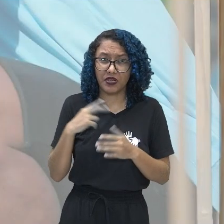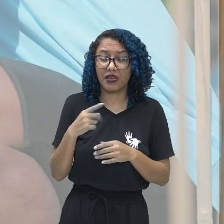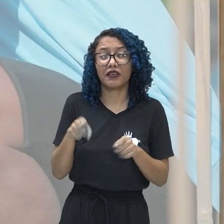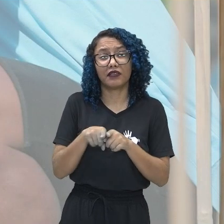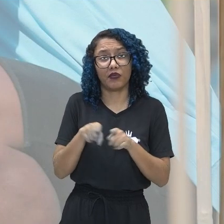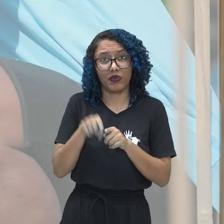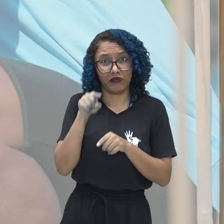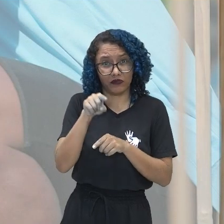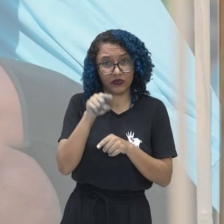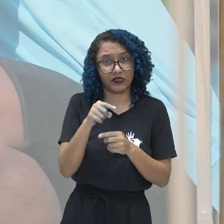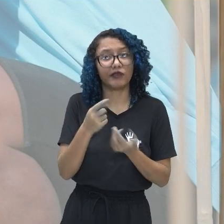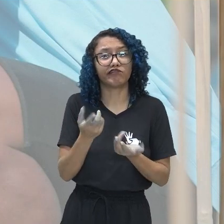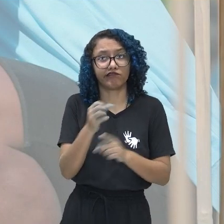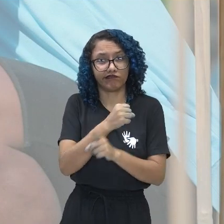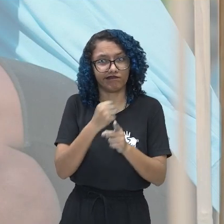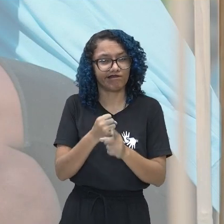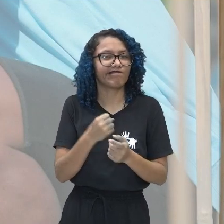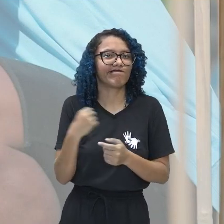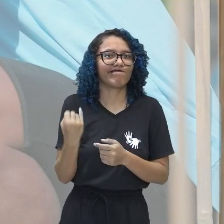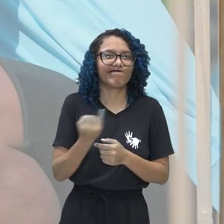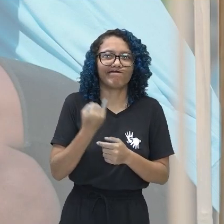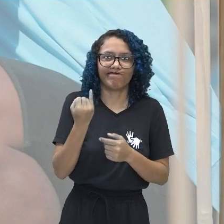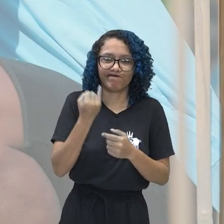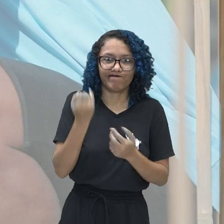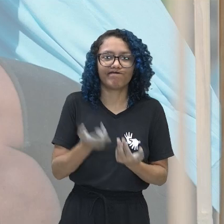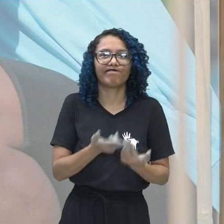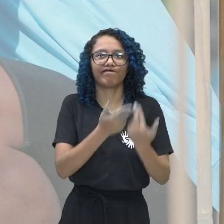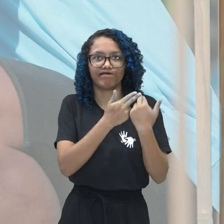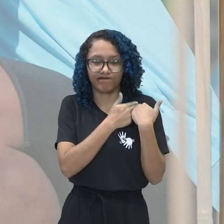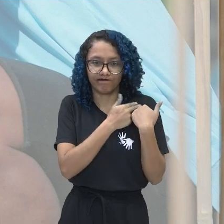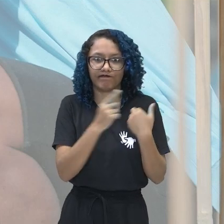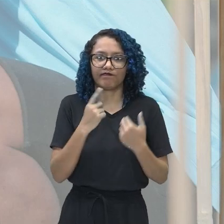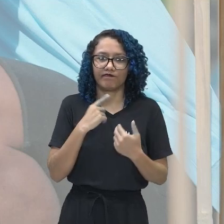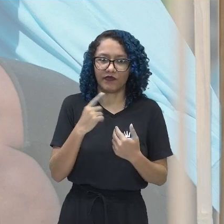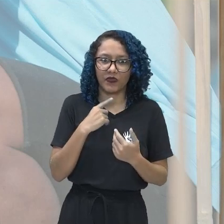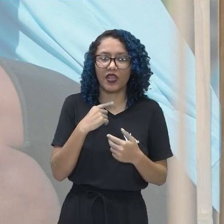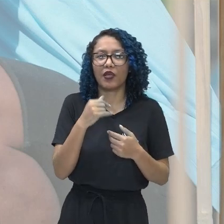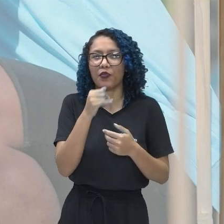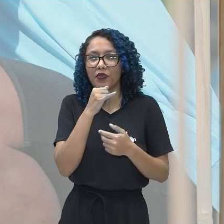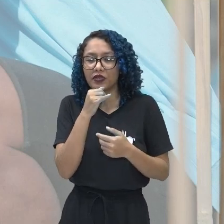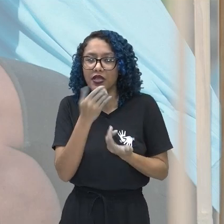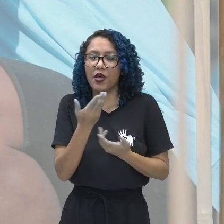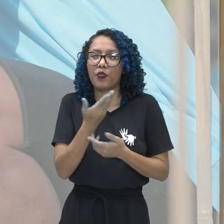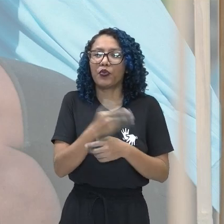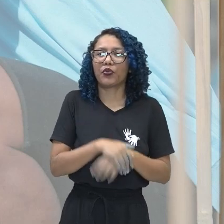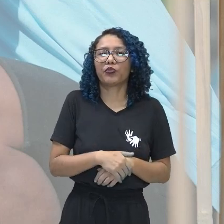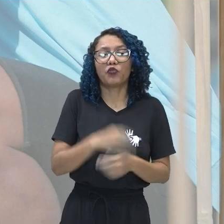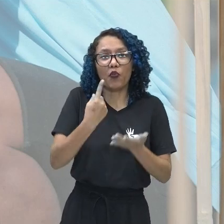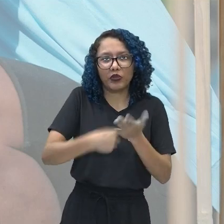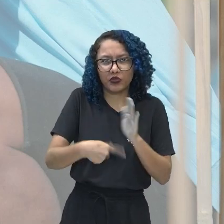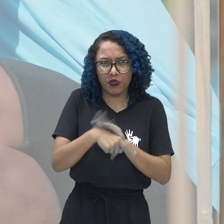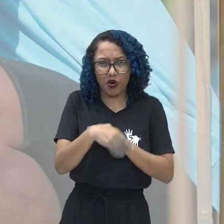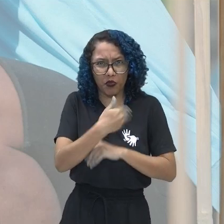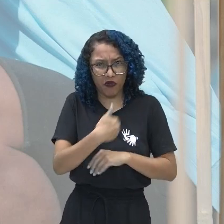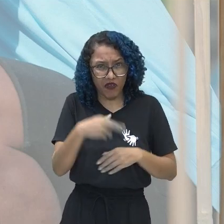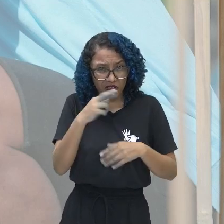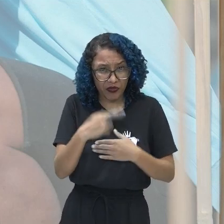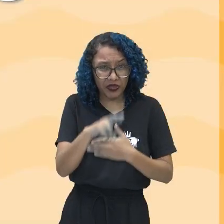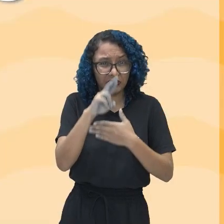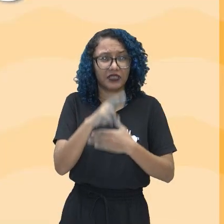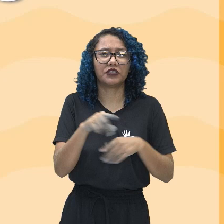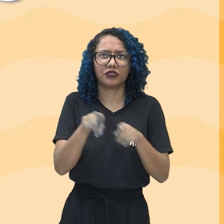papel fundamental, desde pequenas ações diárias até a fiscalização dos compromissos assumidos pelos nossos